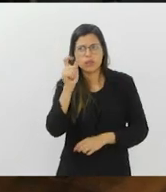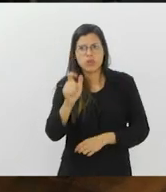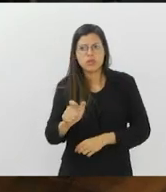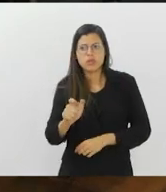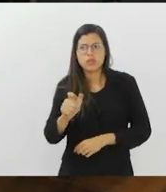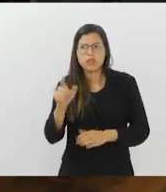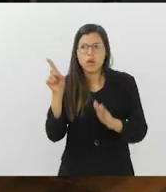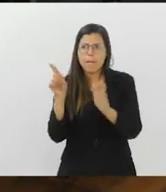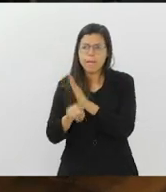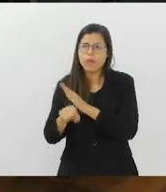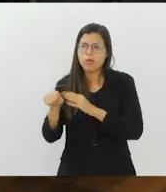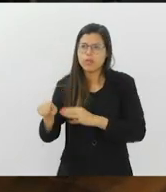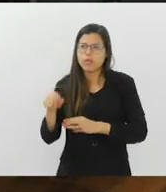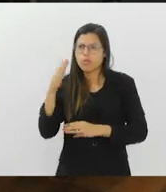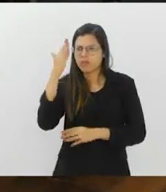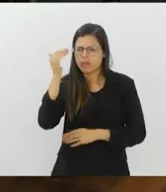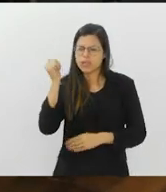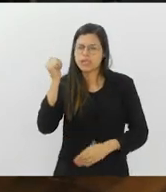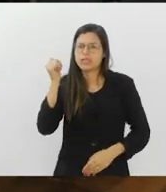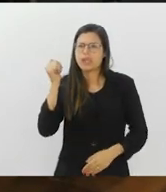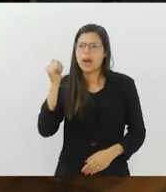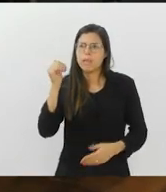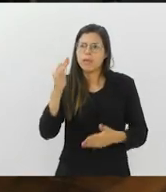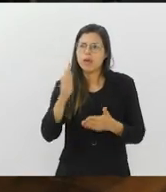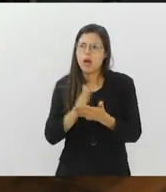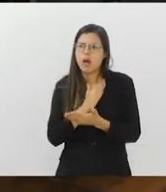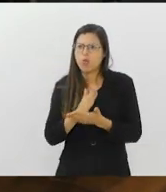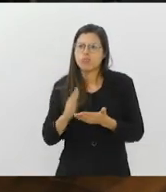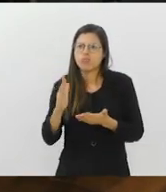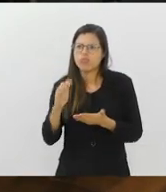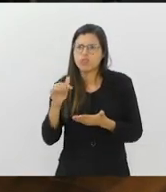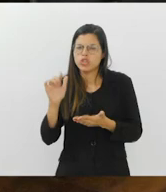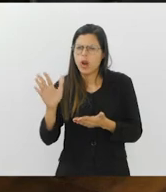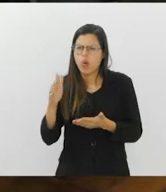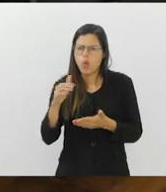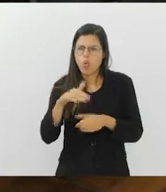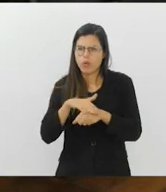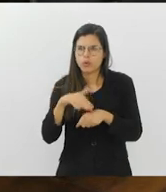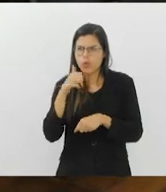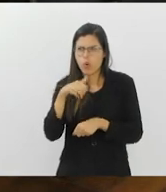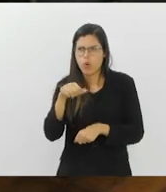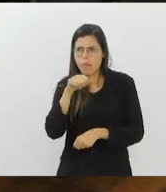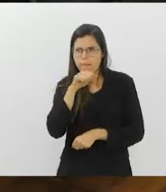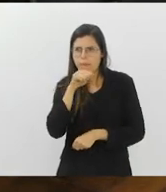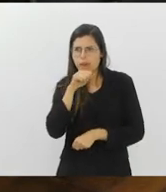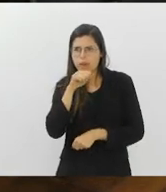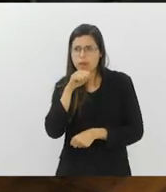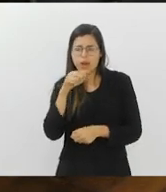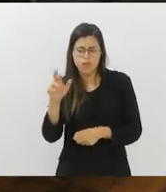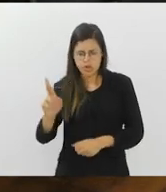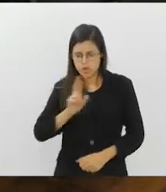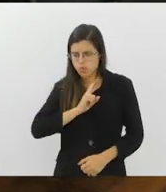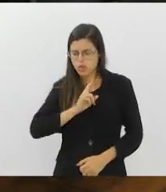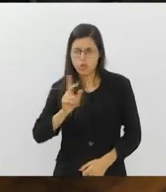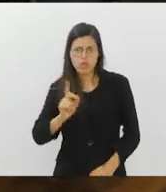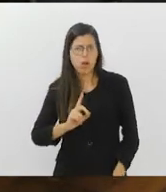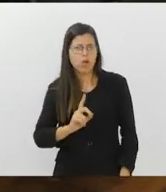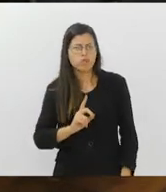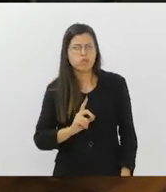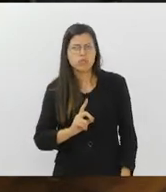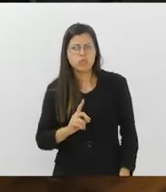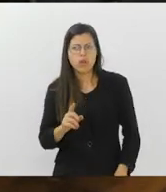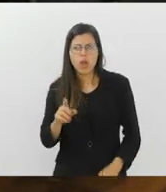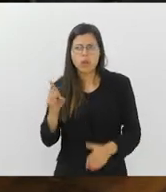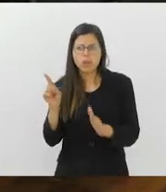e eu perguntei para ele, eu falei, você sabe de algum caso, você já conversou com alguma mãe sobre isso? Ele falou para mim, não. Eu falei, você